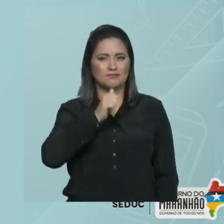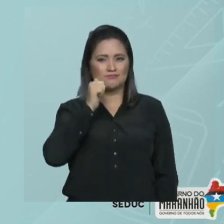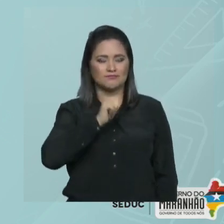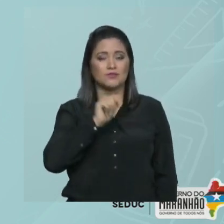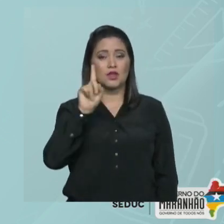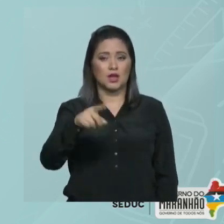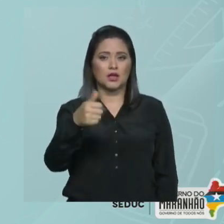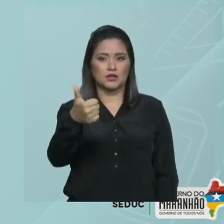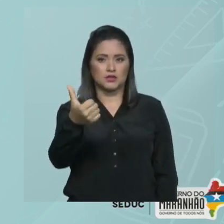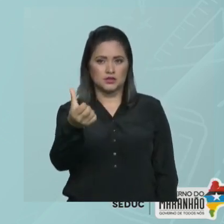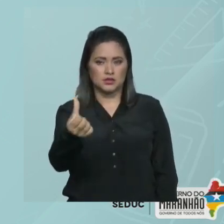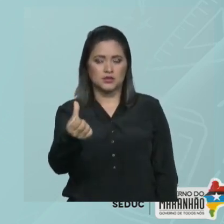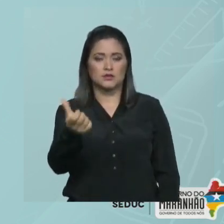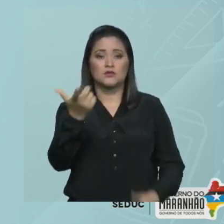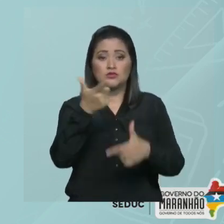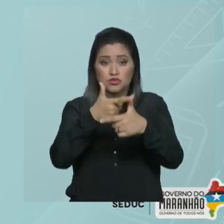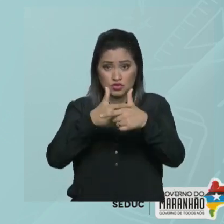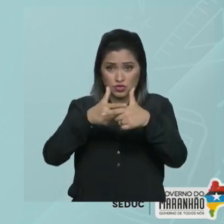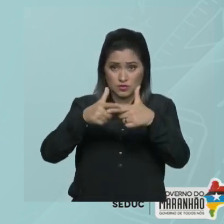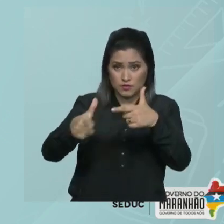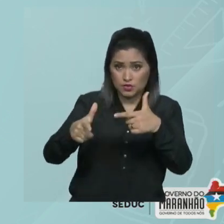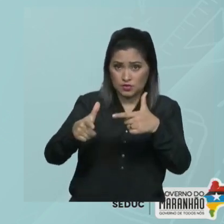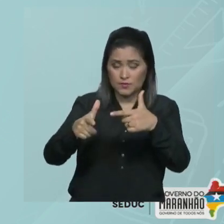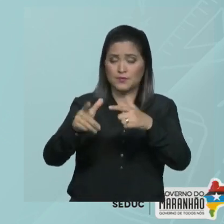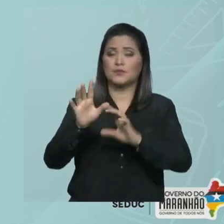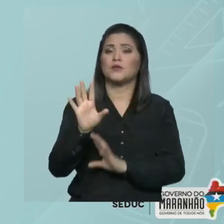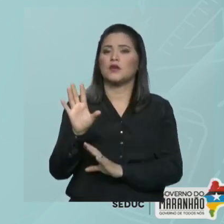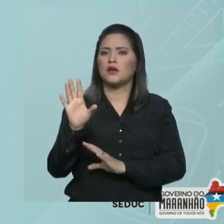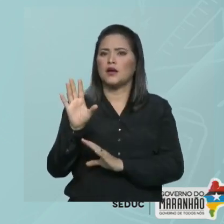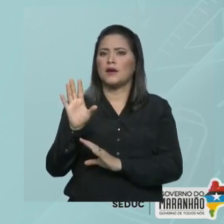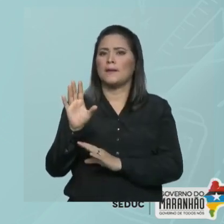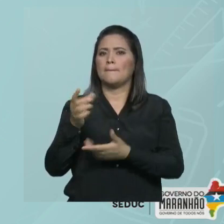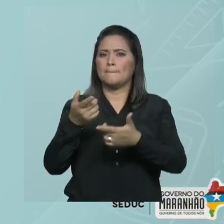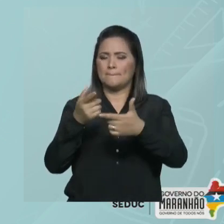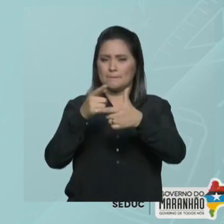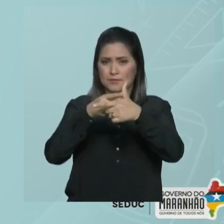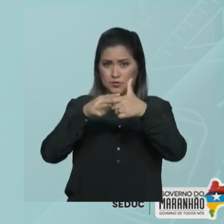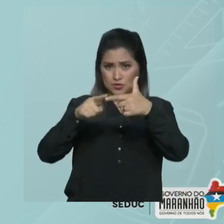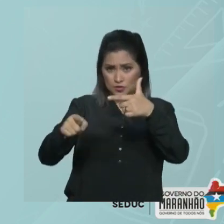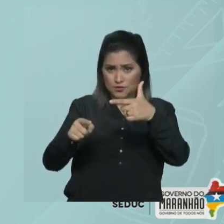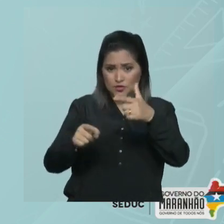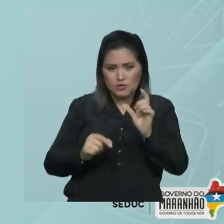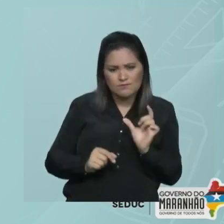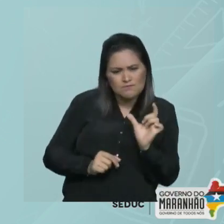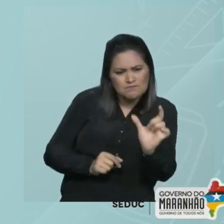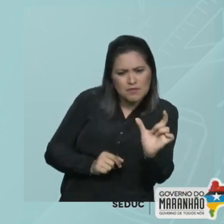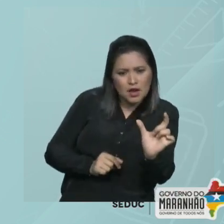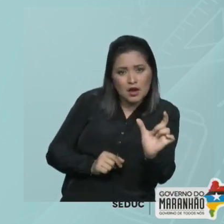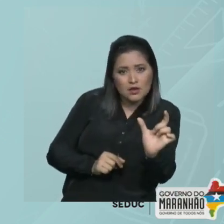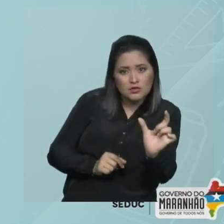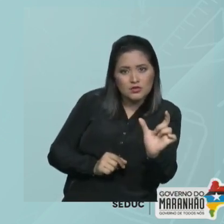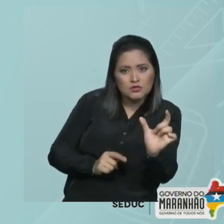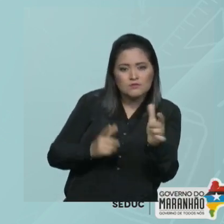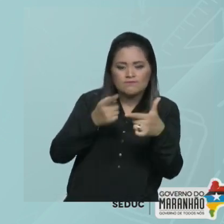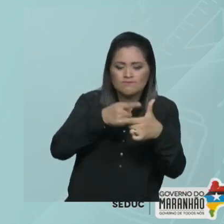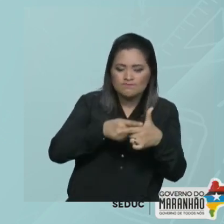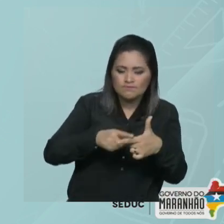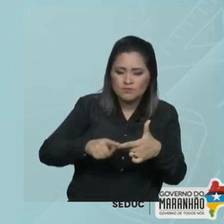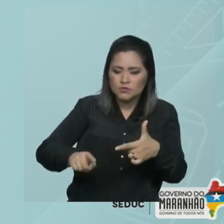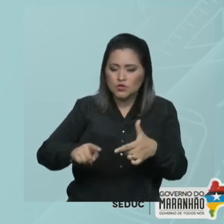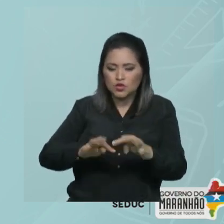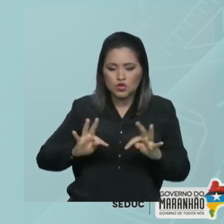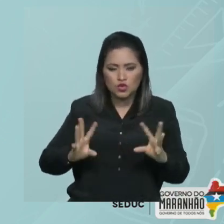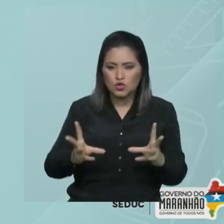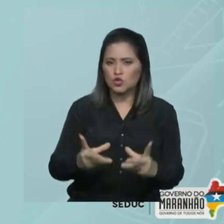fazer a divisão da parte pelo todo. Sempre que eu quiser representar uma quantidade em porcentagem,